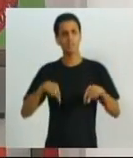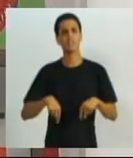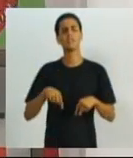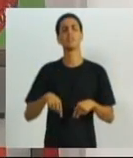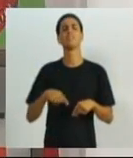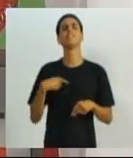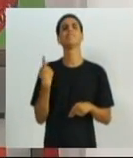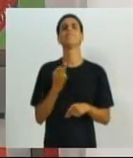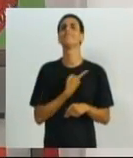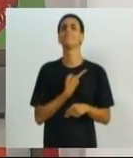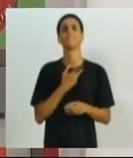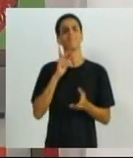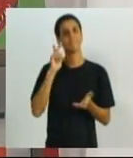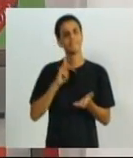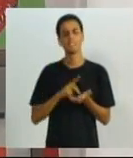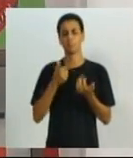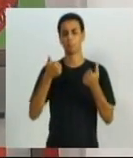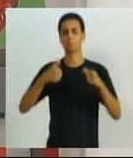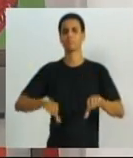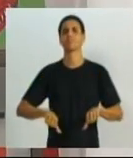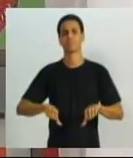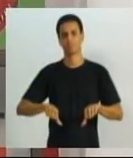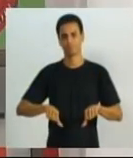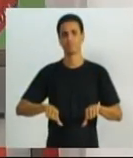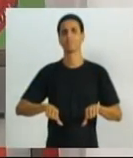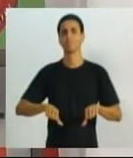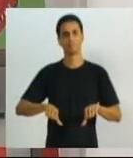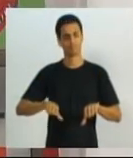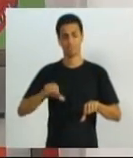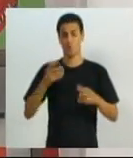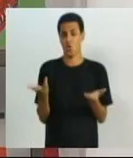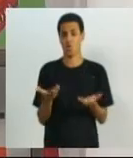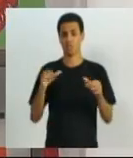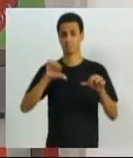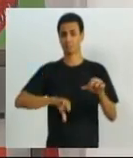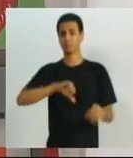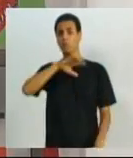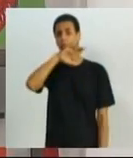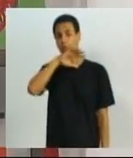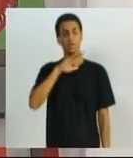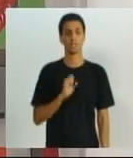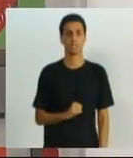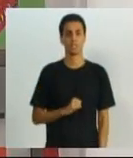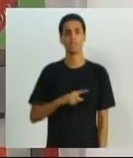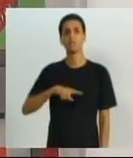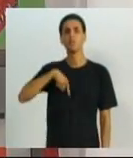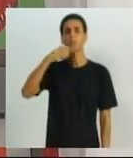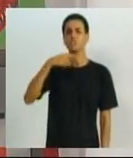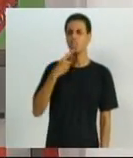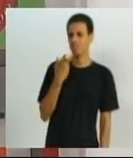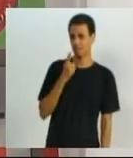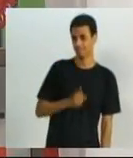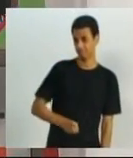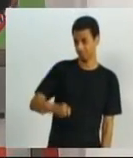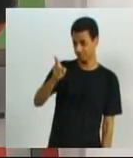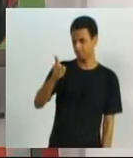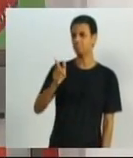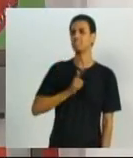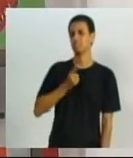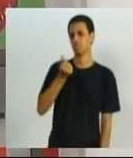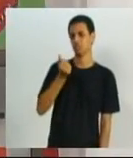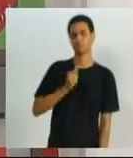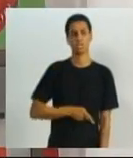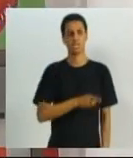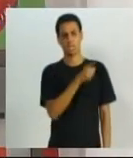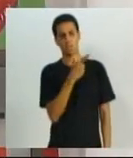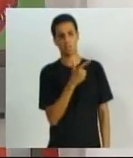no fundo do poço. E não adianta, vereadores, a gente apontar um ou outro e dizer aquele teve estrutura, o outro não